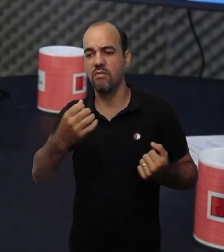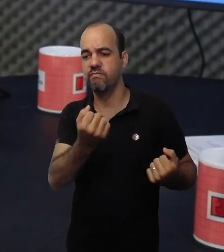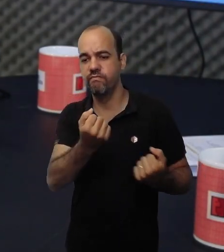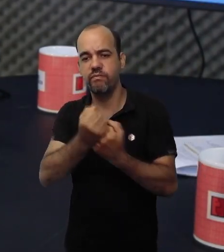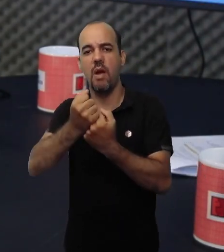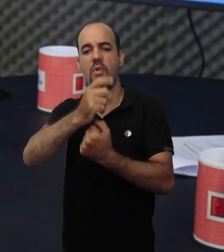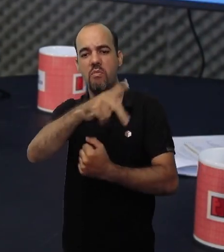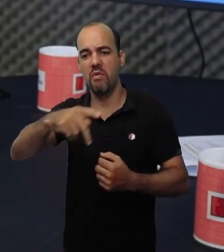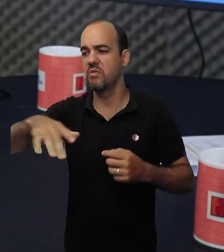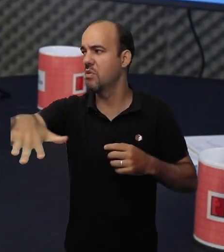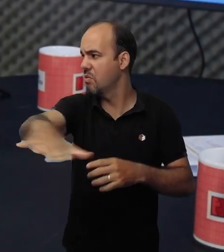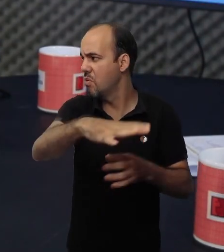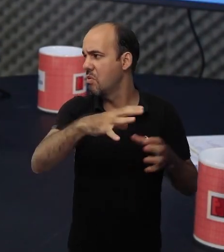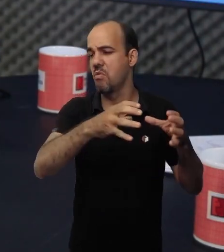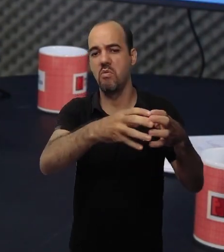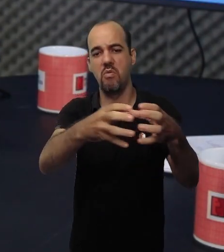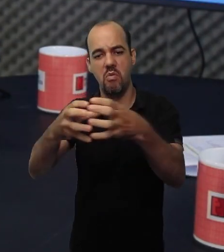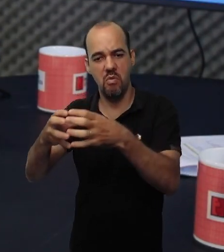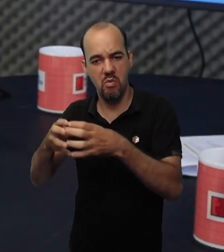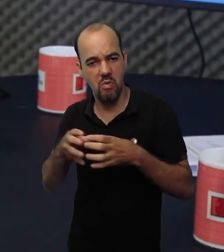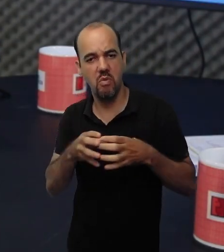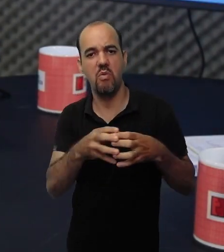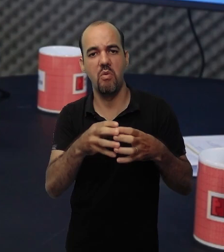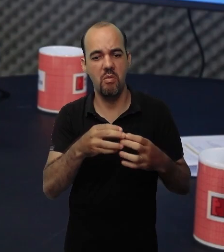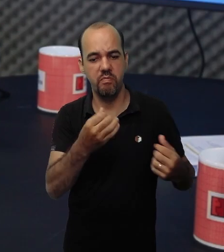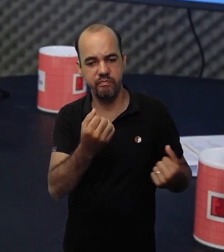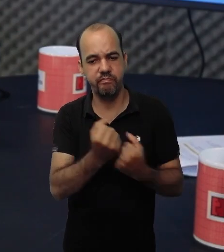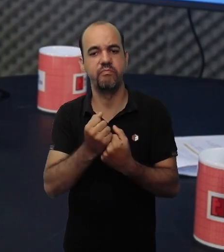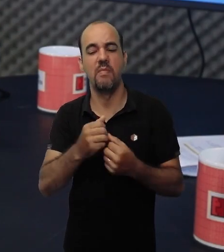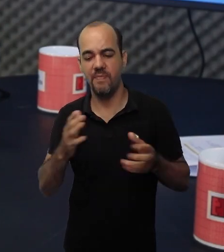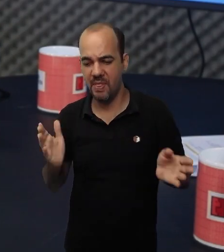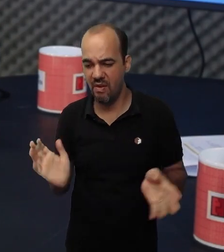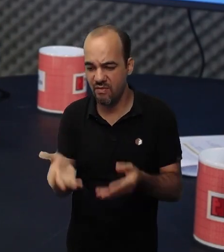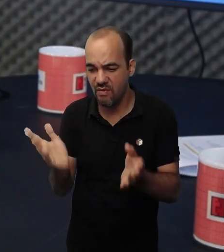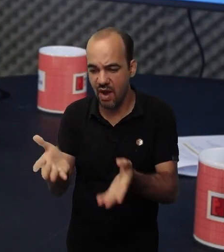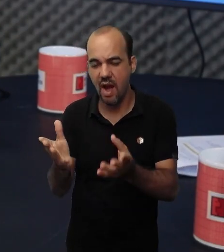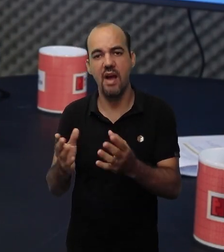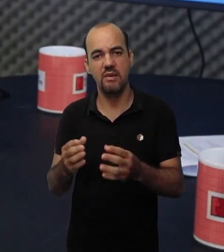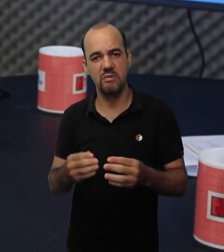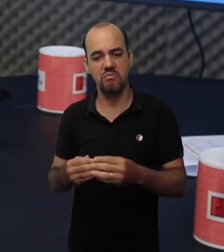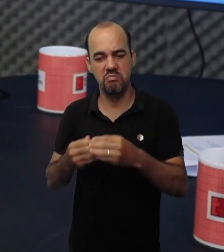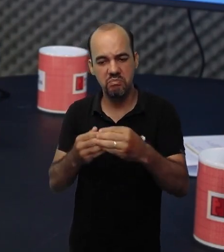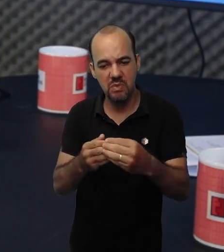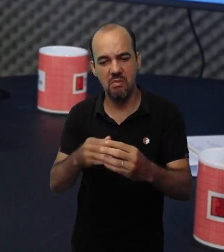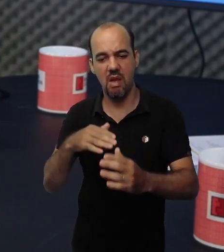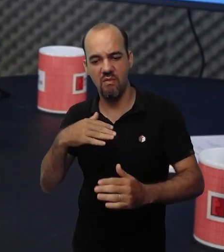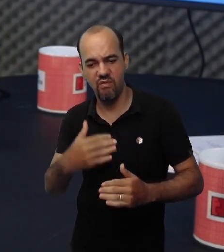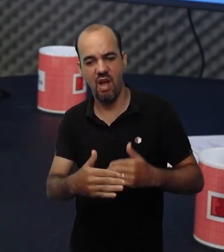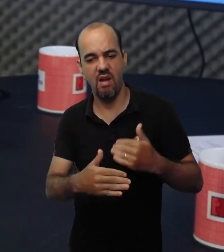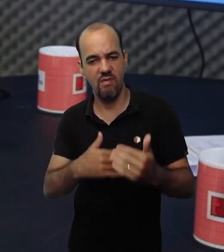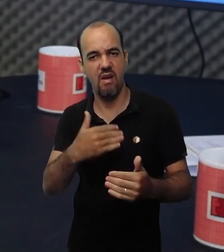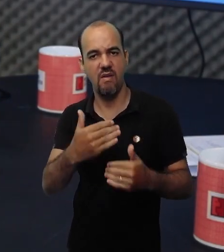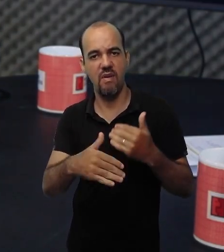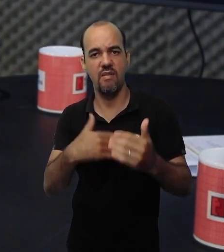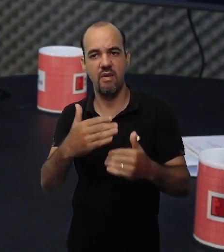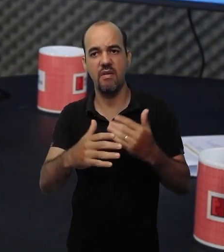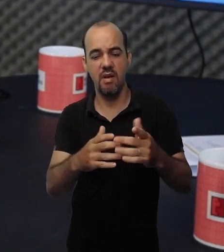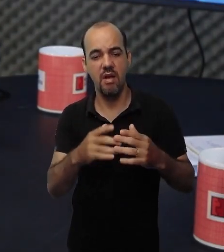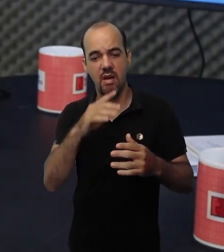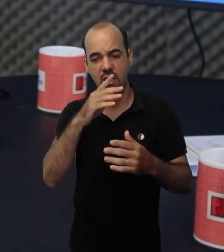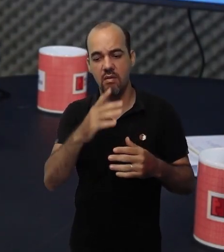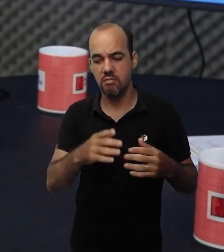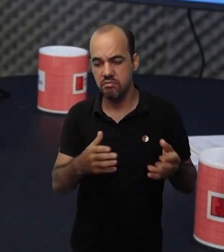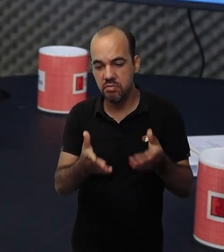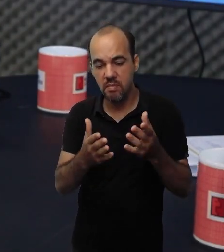apoiando, eu estou vendo. É quase que uma criança aprendendo a andar com os pais atrás, né? Sim. Olha, vai que a gente confia que a gente está aqui.